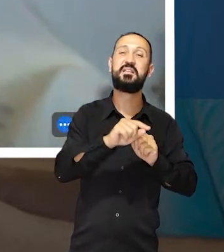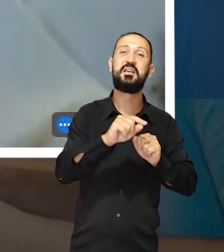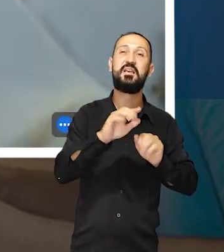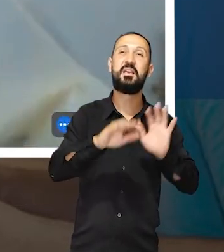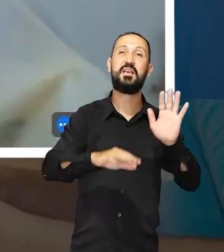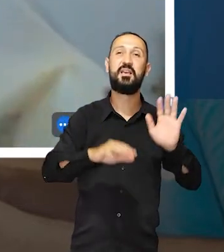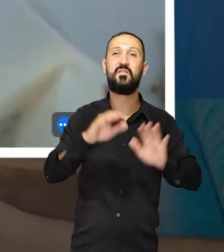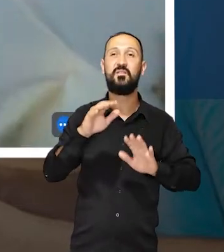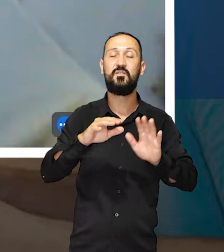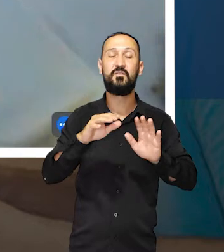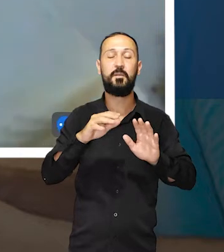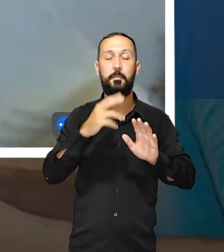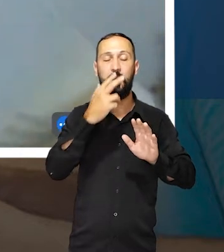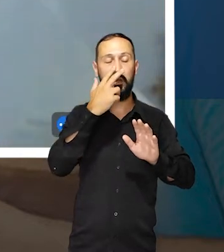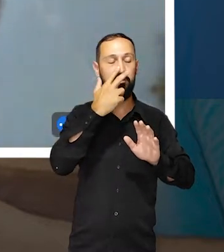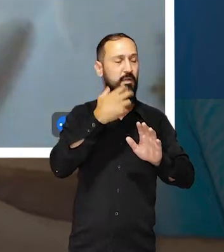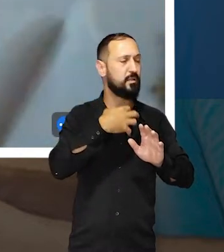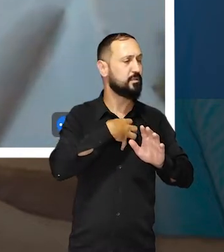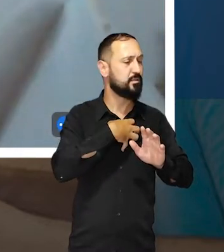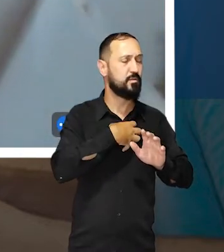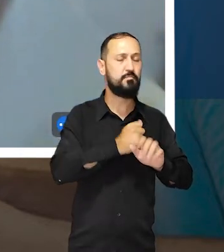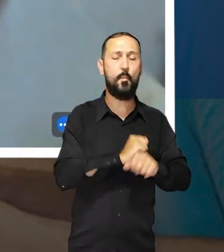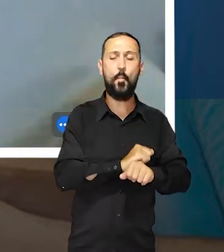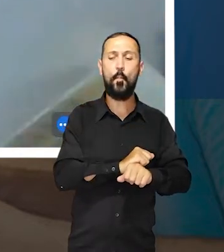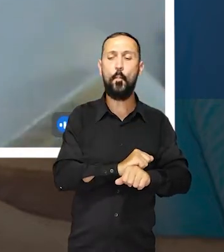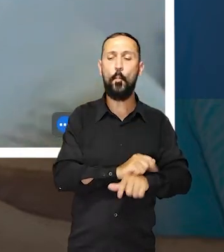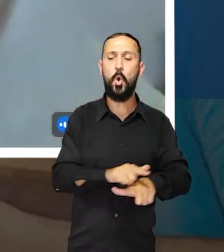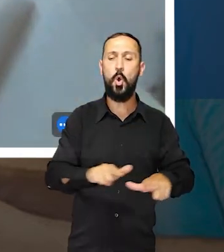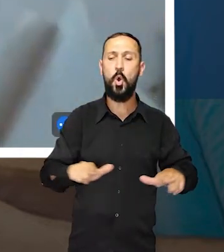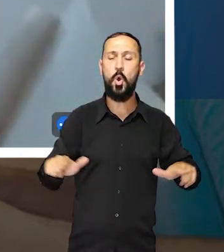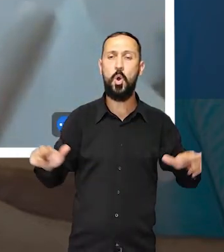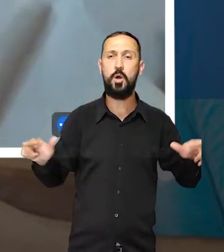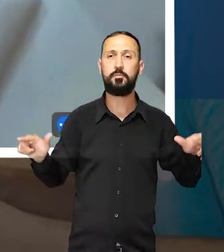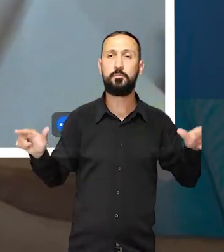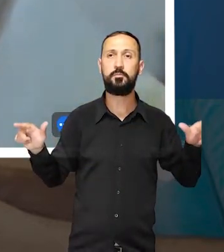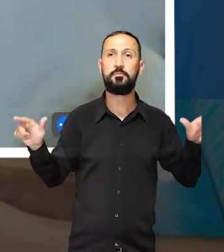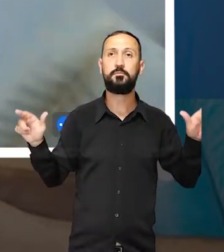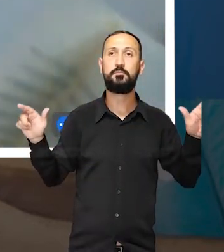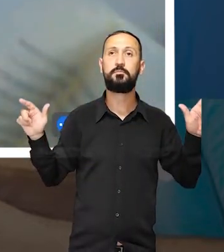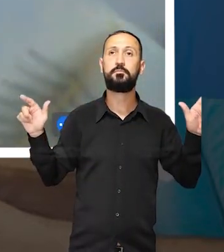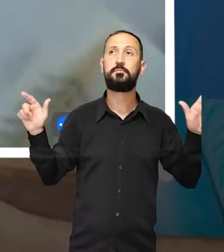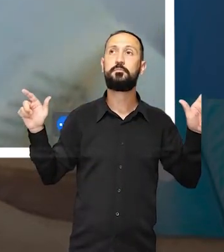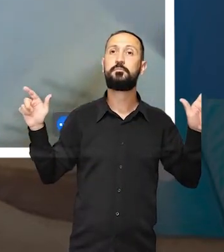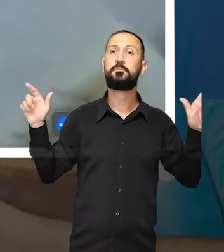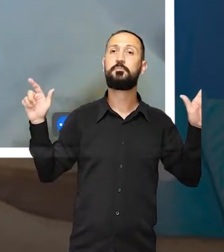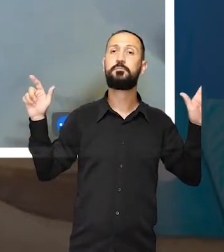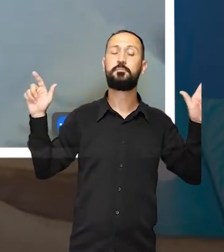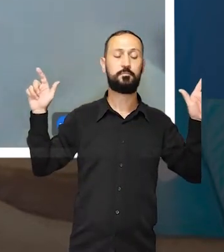a fazia cair num vácuo, num vazio